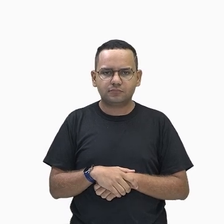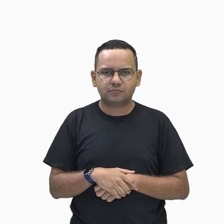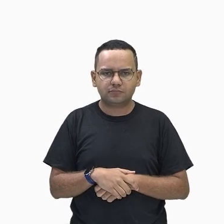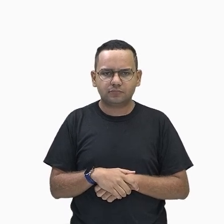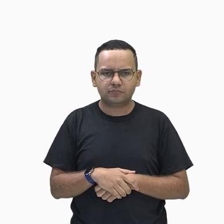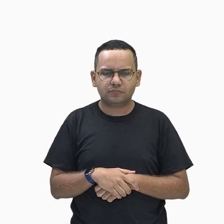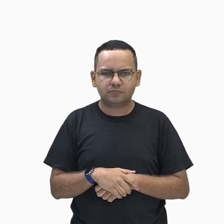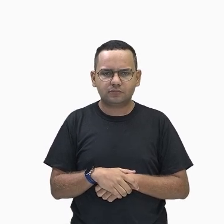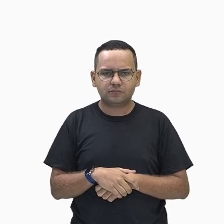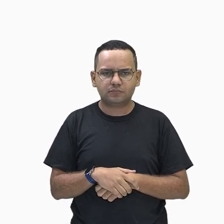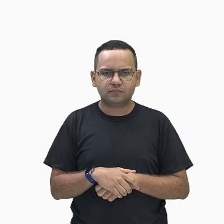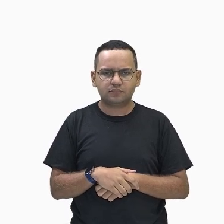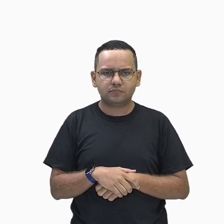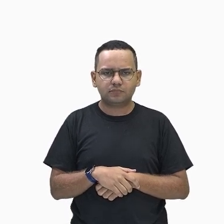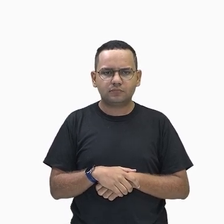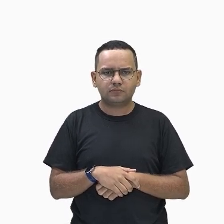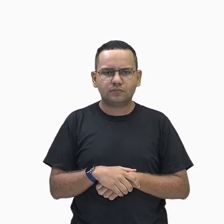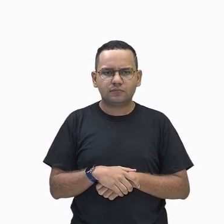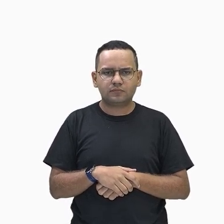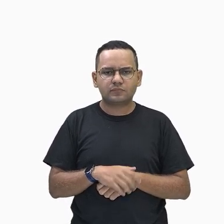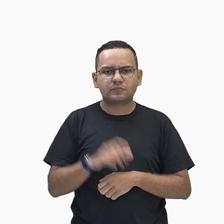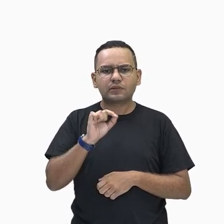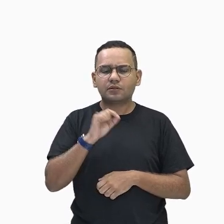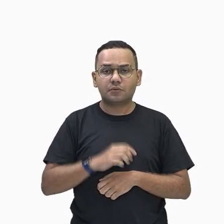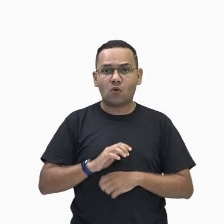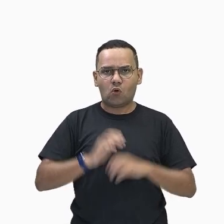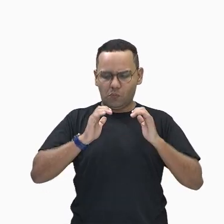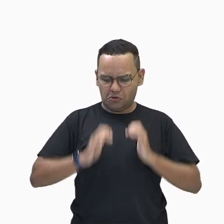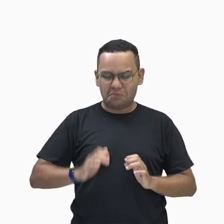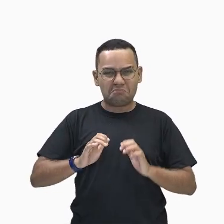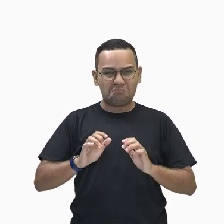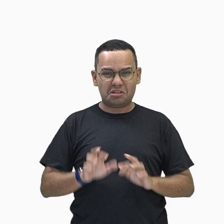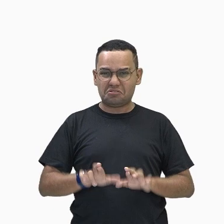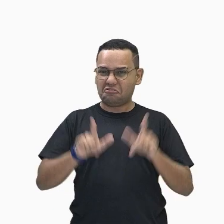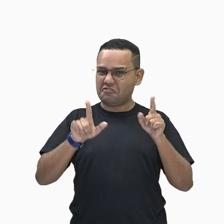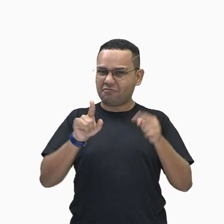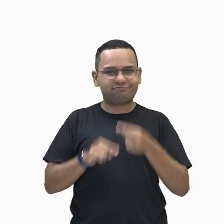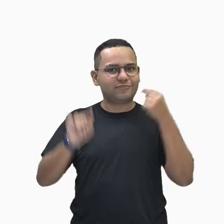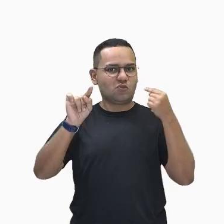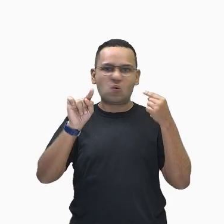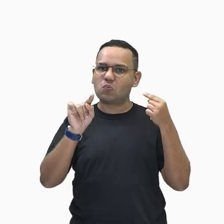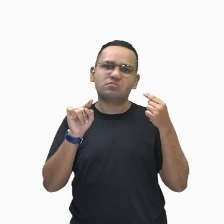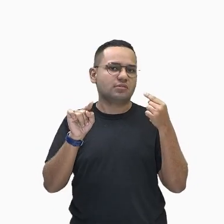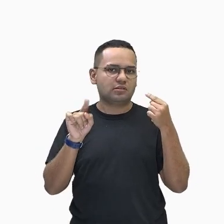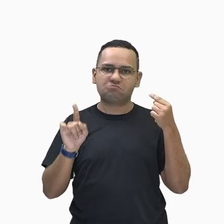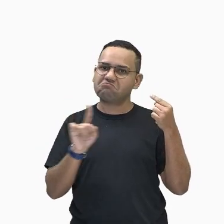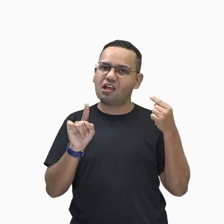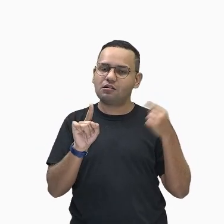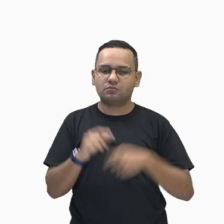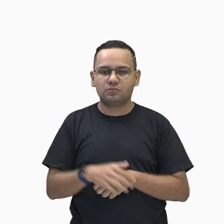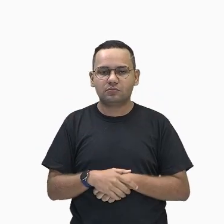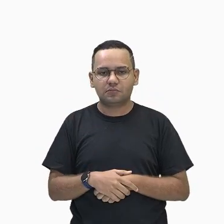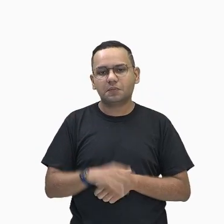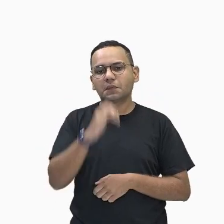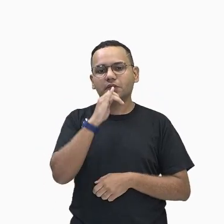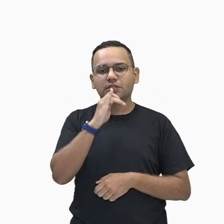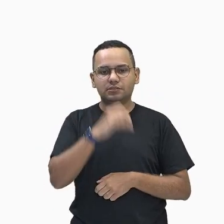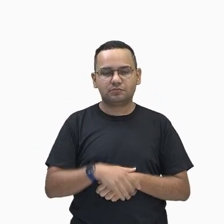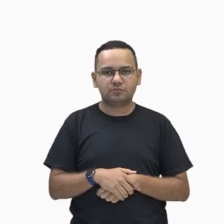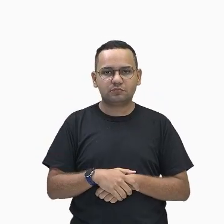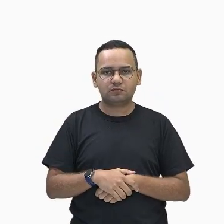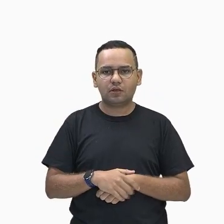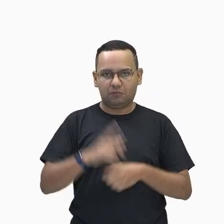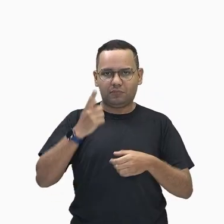ser seguido por comportamentos com compensatórios né inadequados como por exemplo forçar o